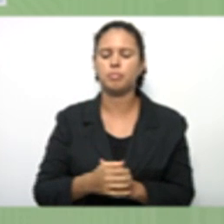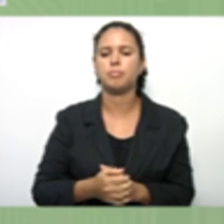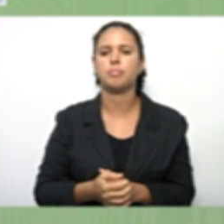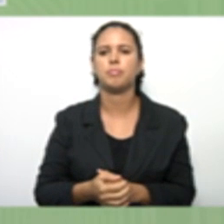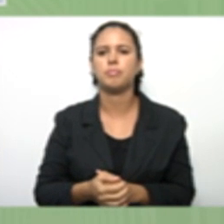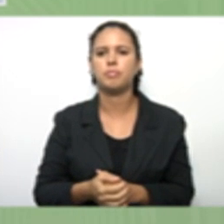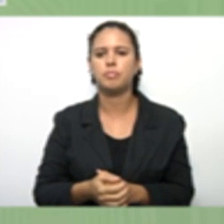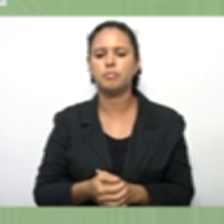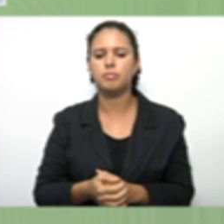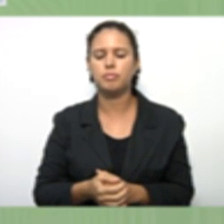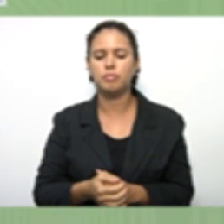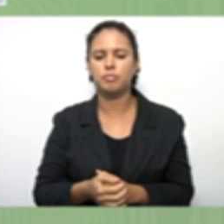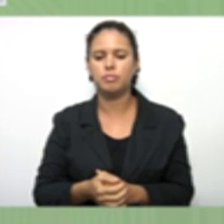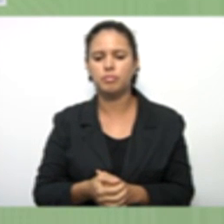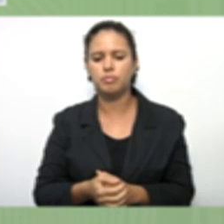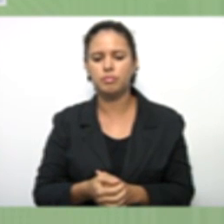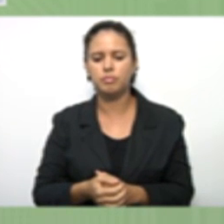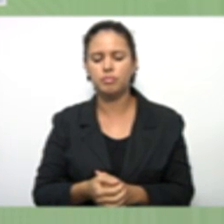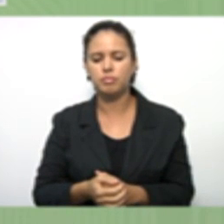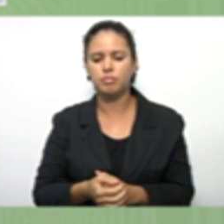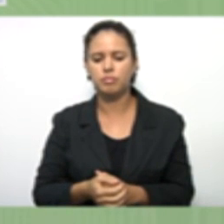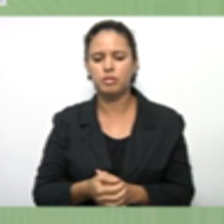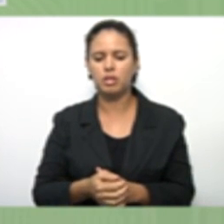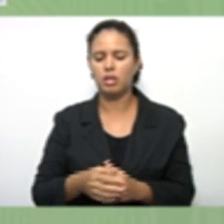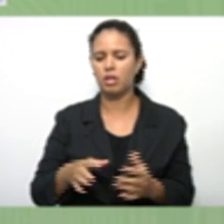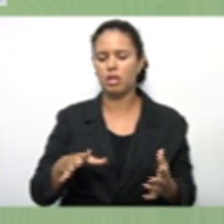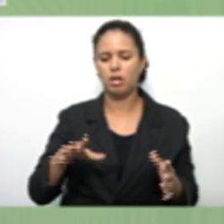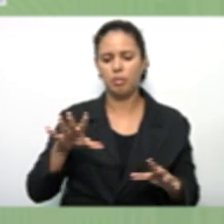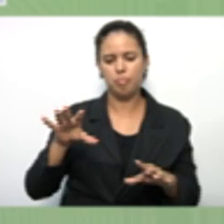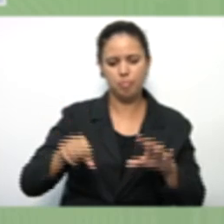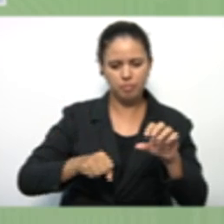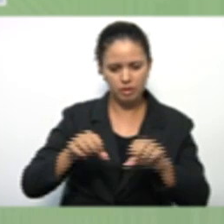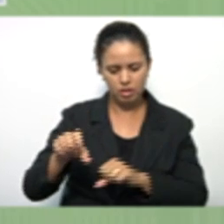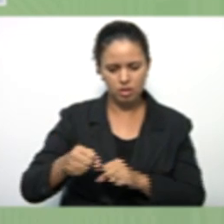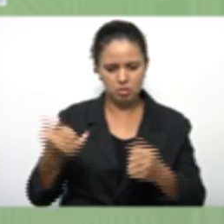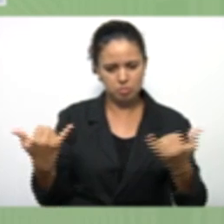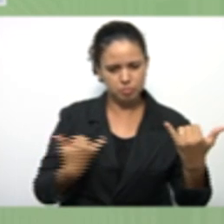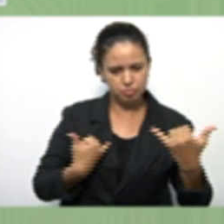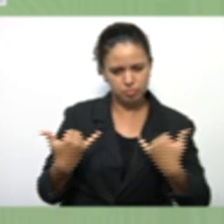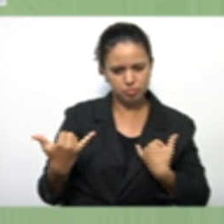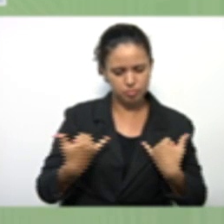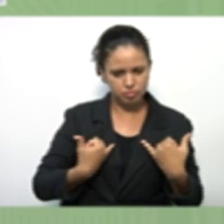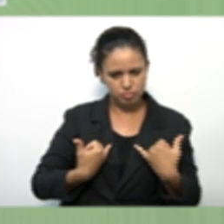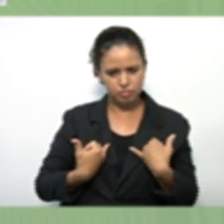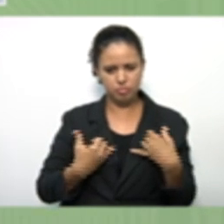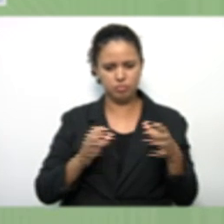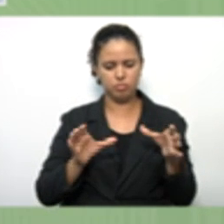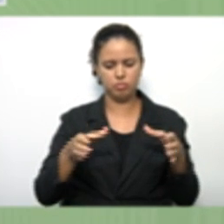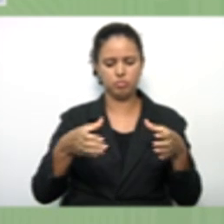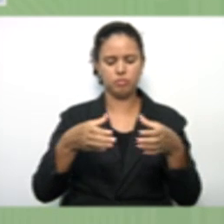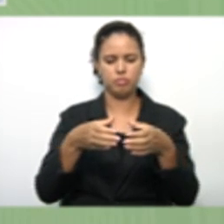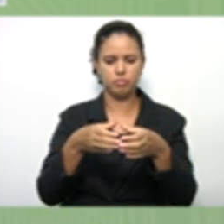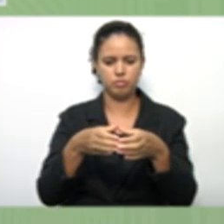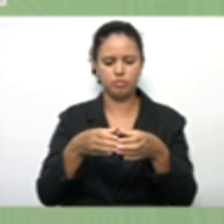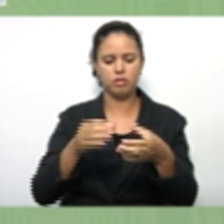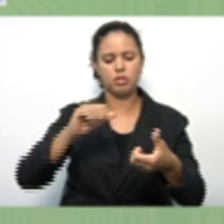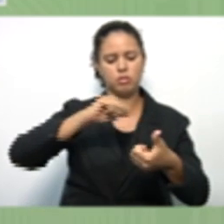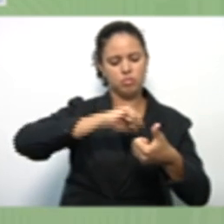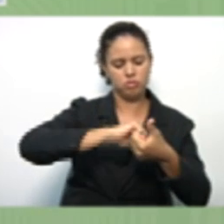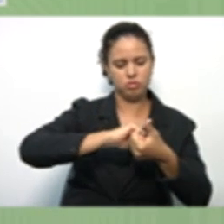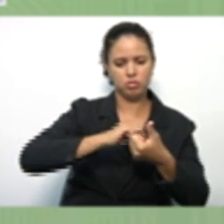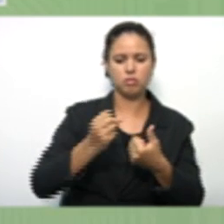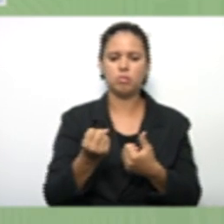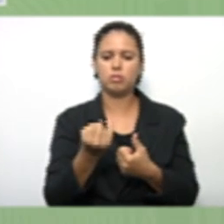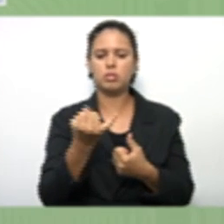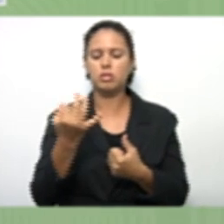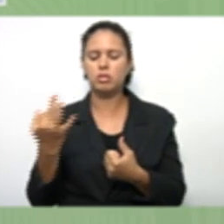nós pegamos essas informações e agrupamos elas conforme a qualidade e quantidade